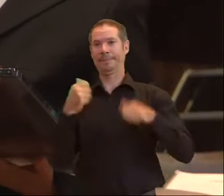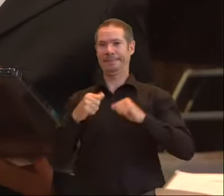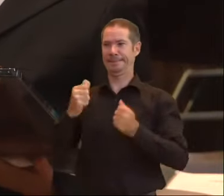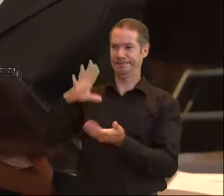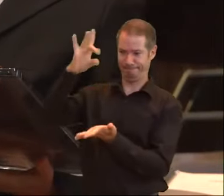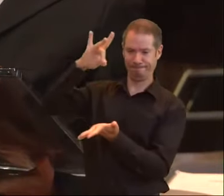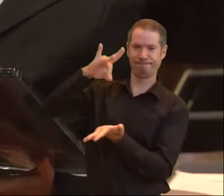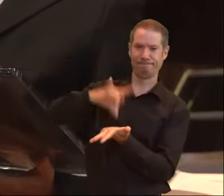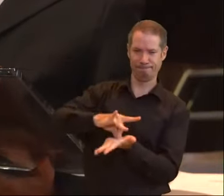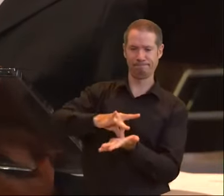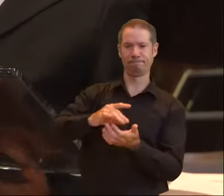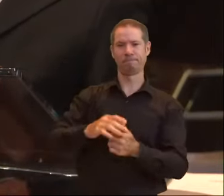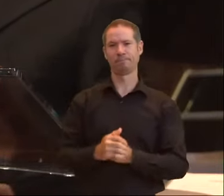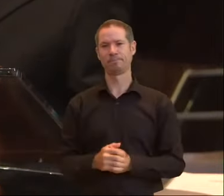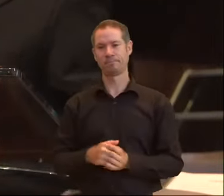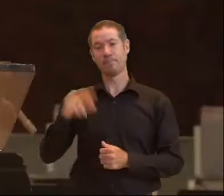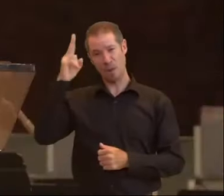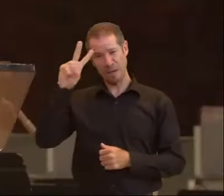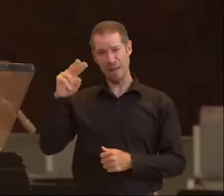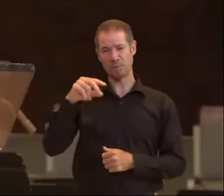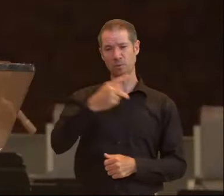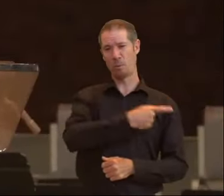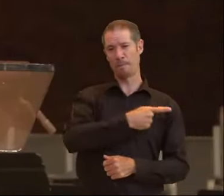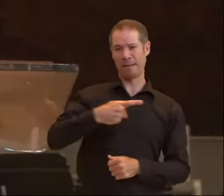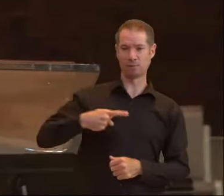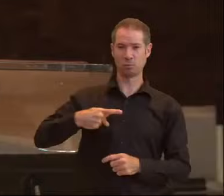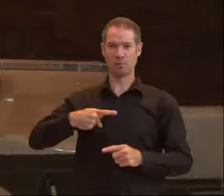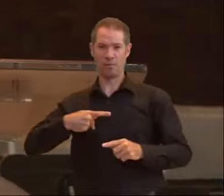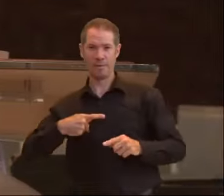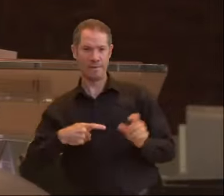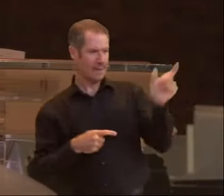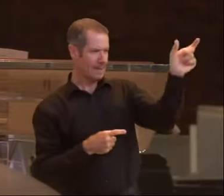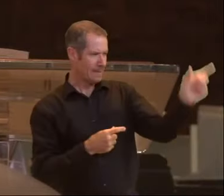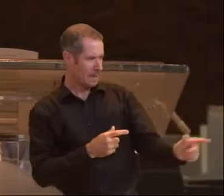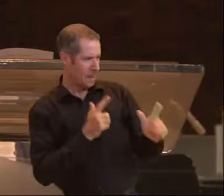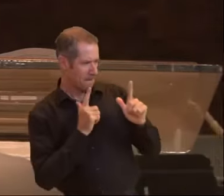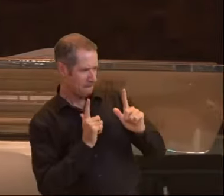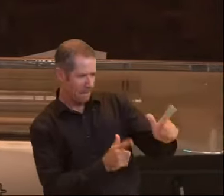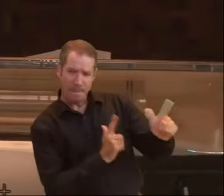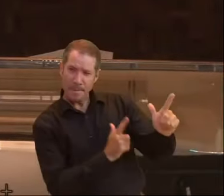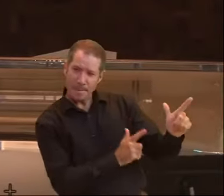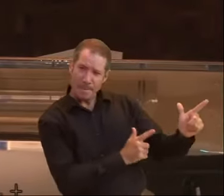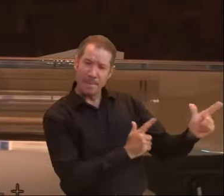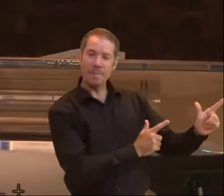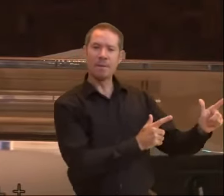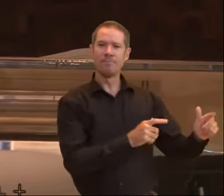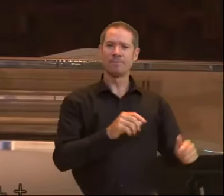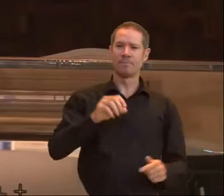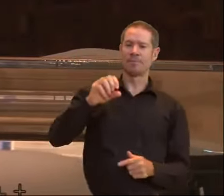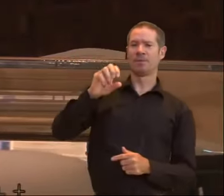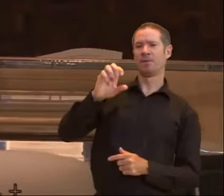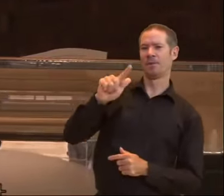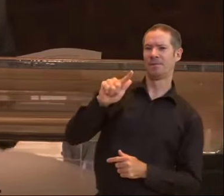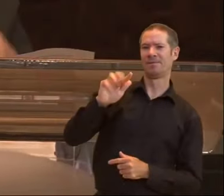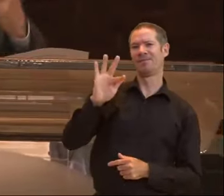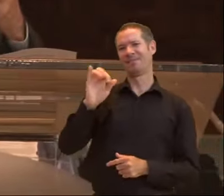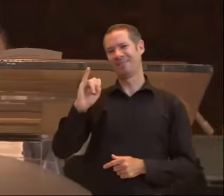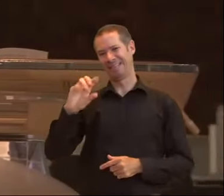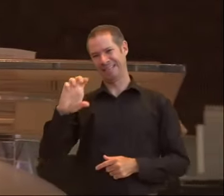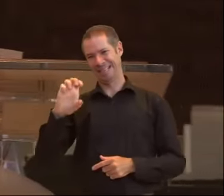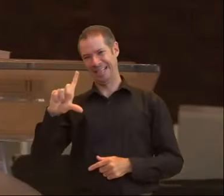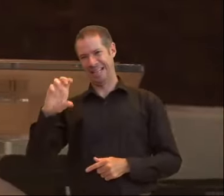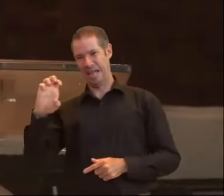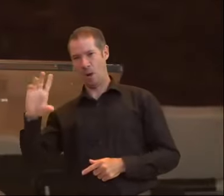convicção. Lembro de um pastor que foi fuzilado em Cuba, Fidel Castro. Quem gosta